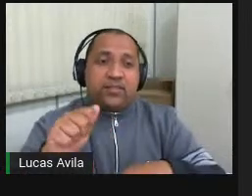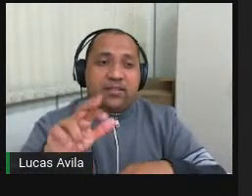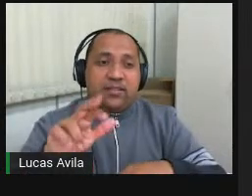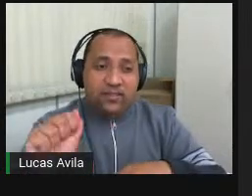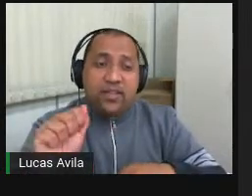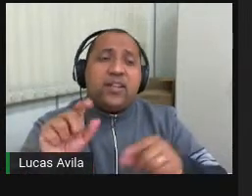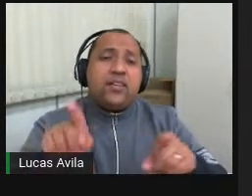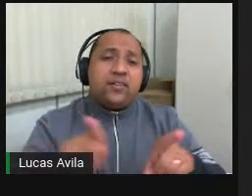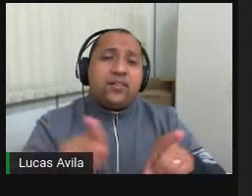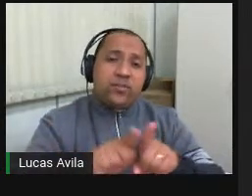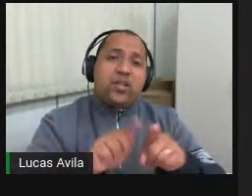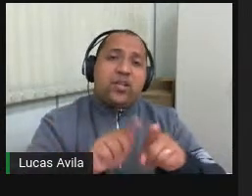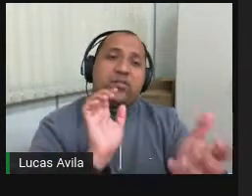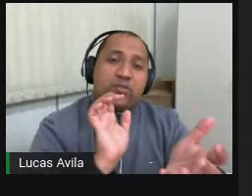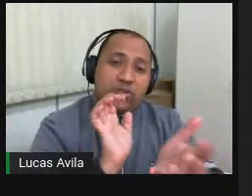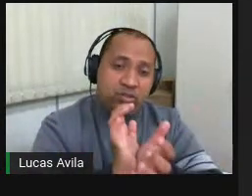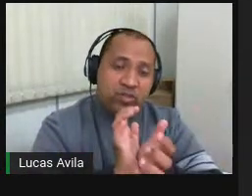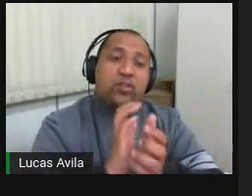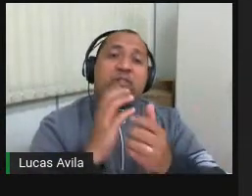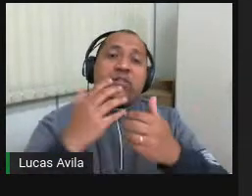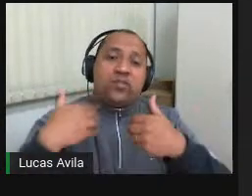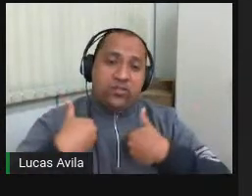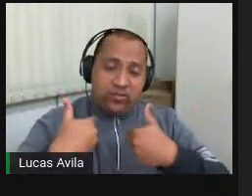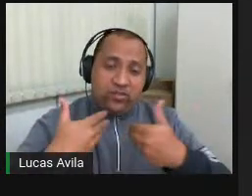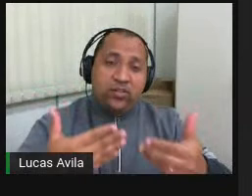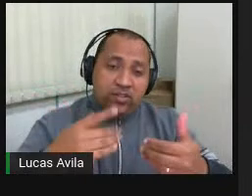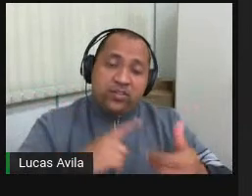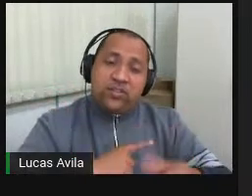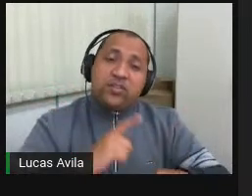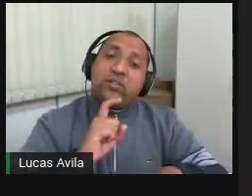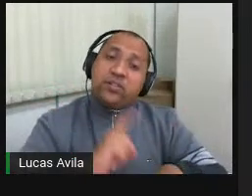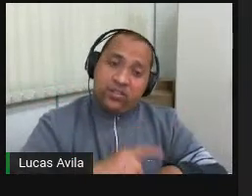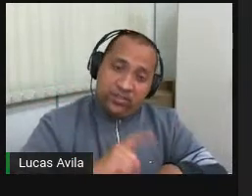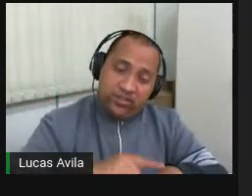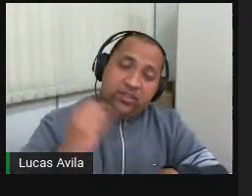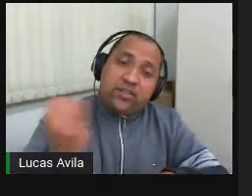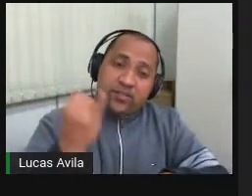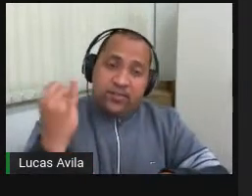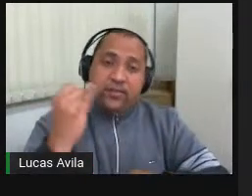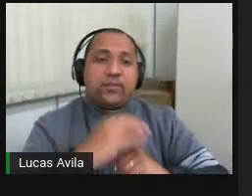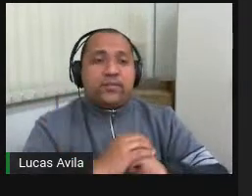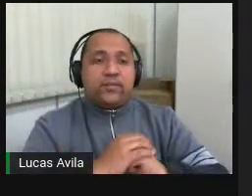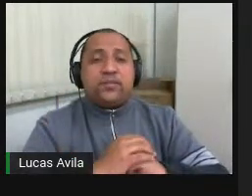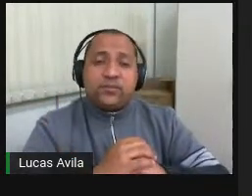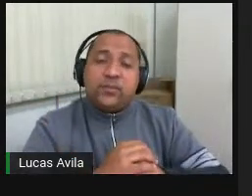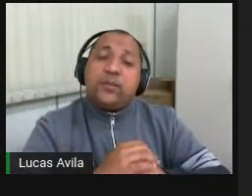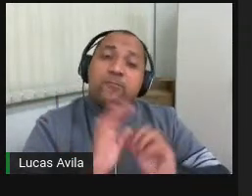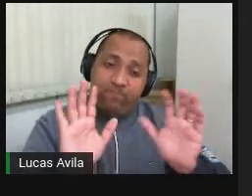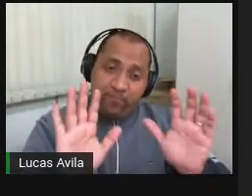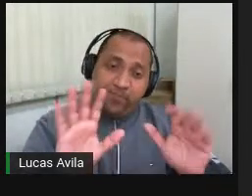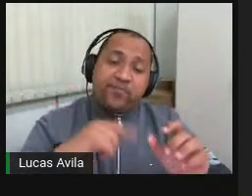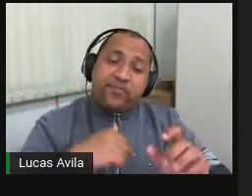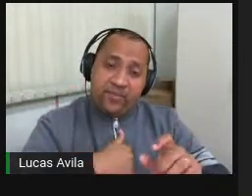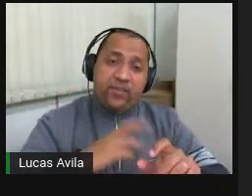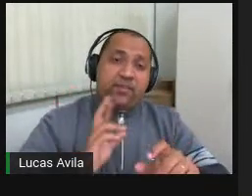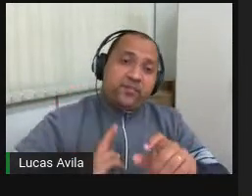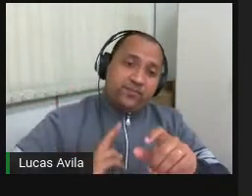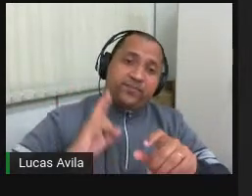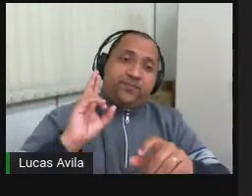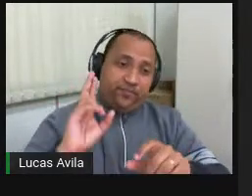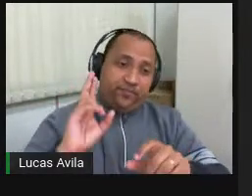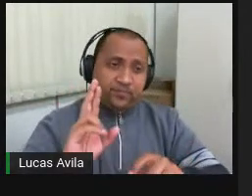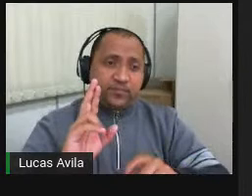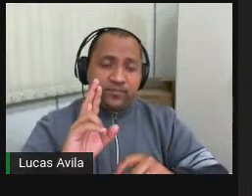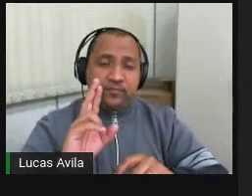equipe que nos congratula com esse momento tão importante. Na figura hoje, né, representando